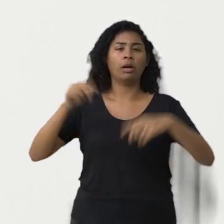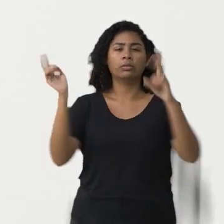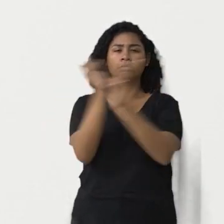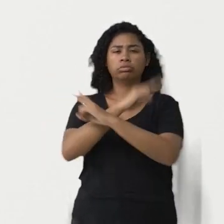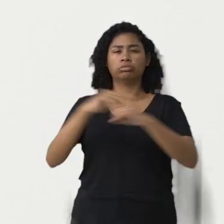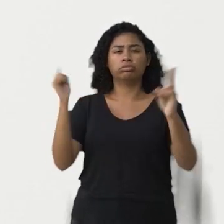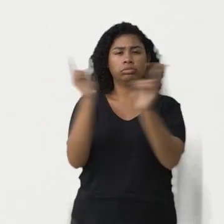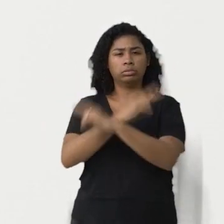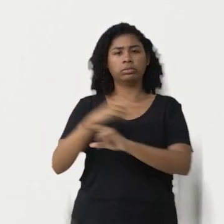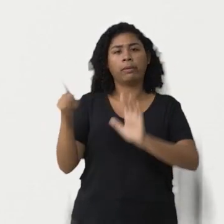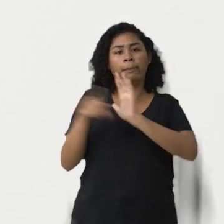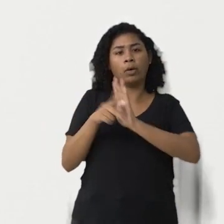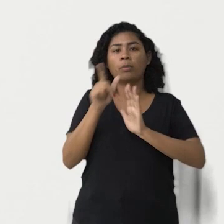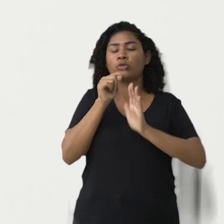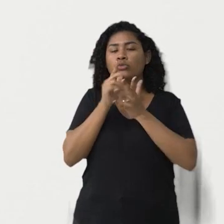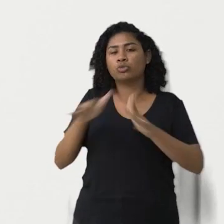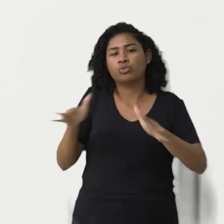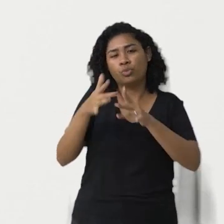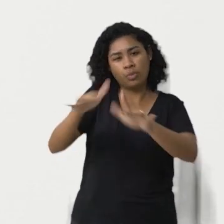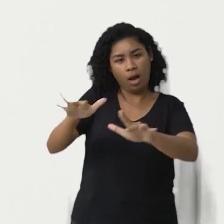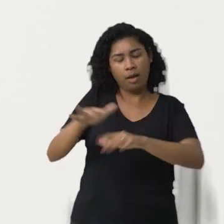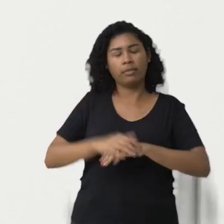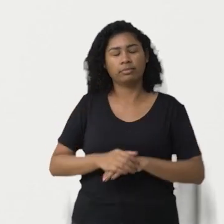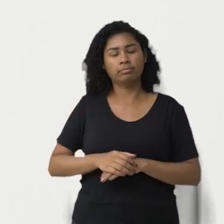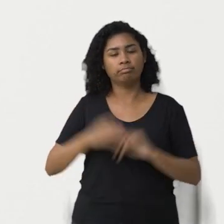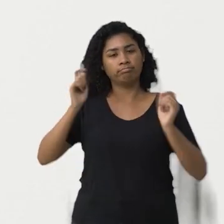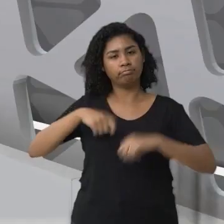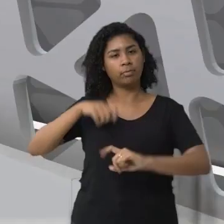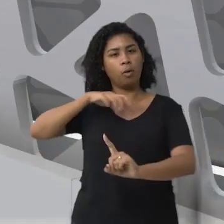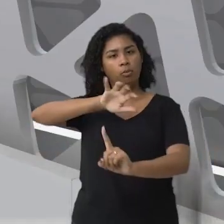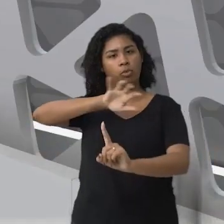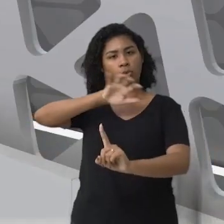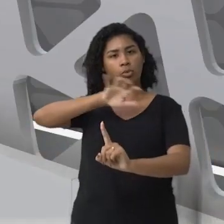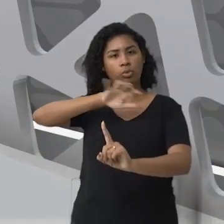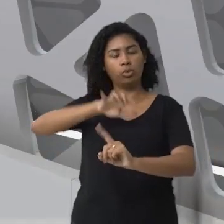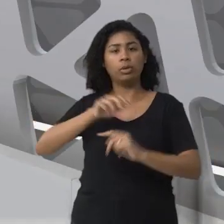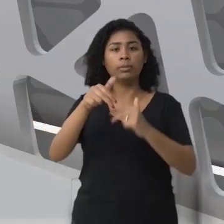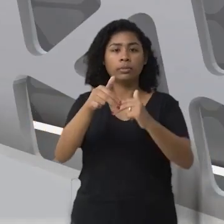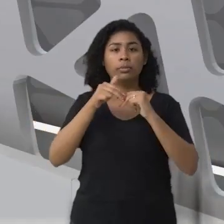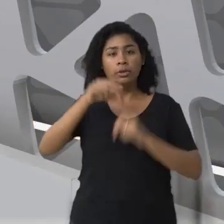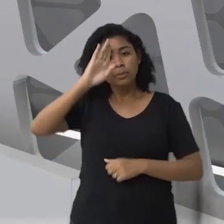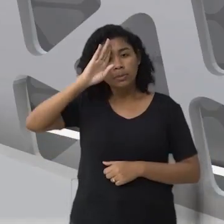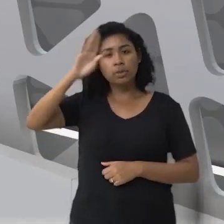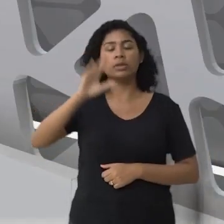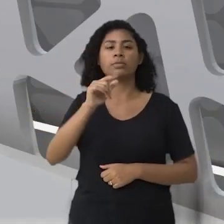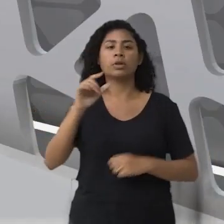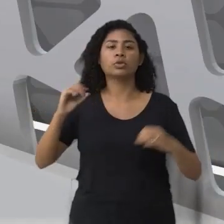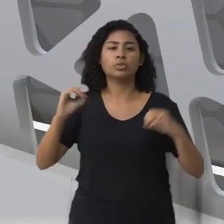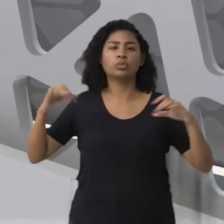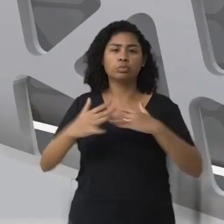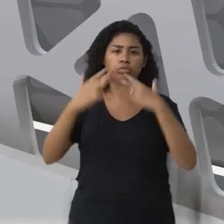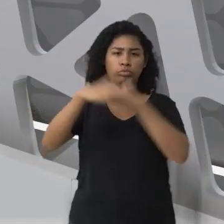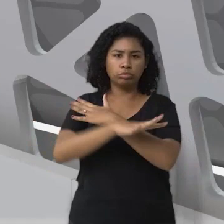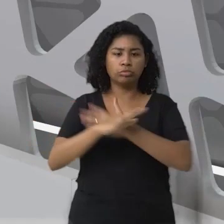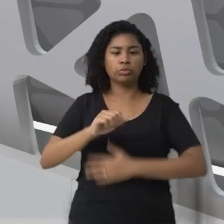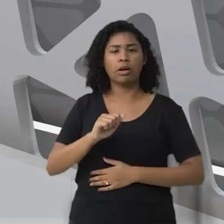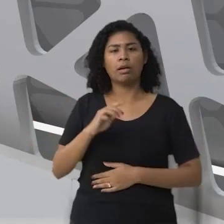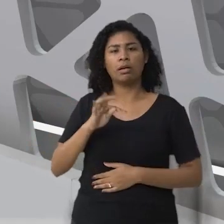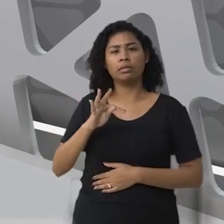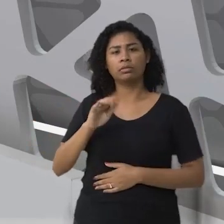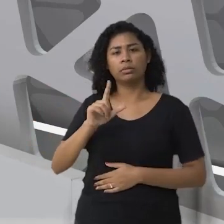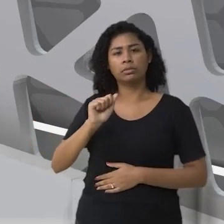ar oceânicas. Então, as massas que vêm do oceano, principalmente do Oceano Atlântico, onde o Brasil ele vai